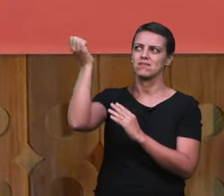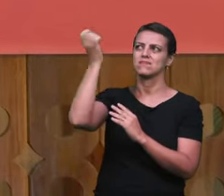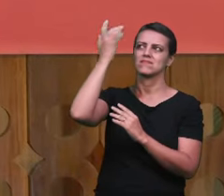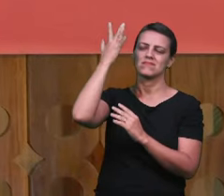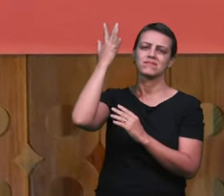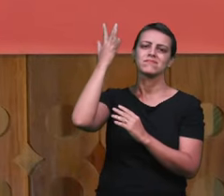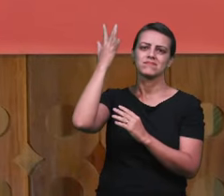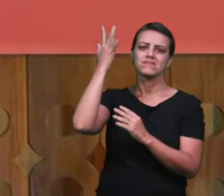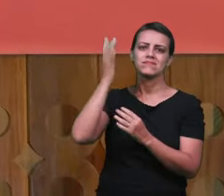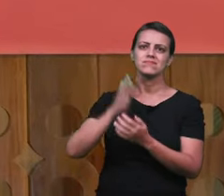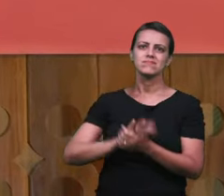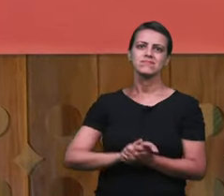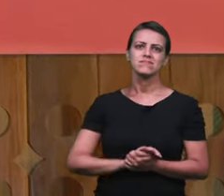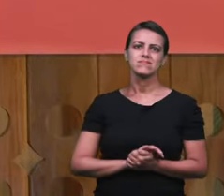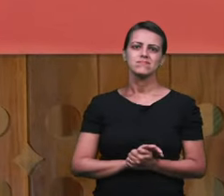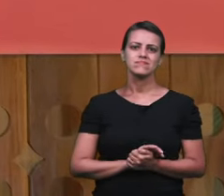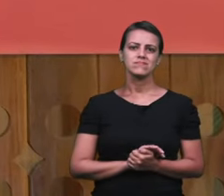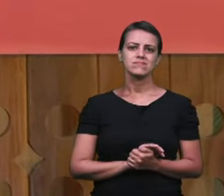Bíblia